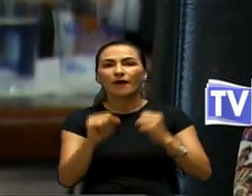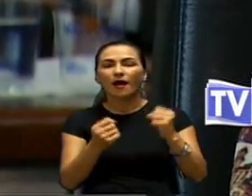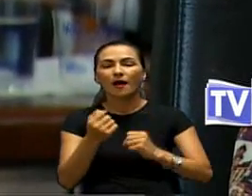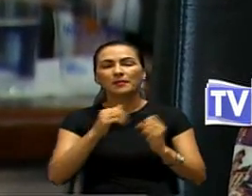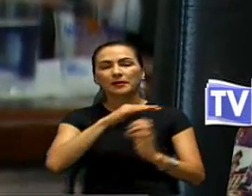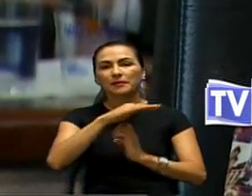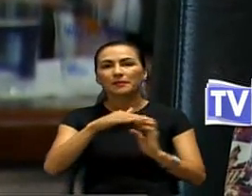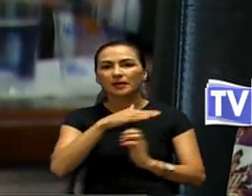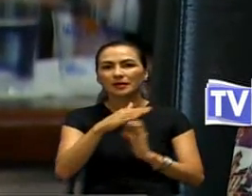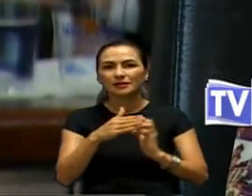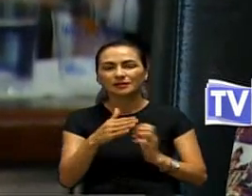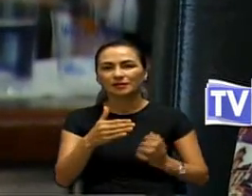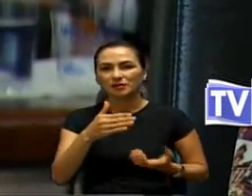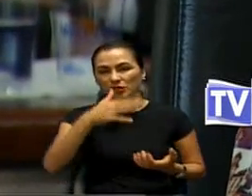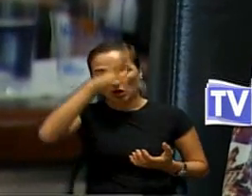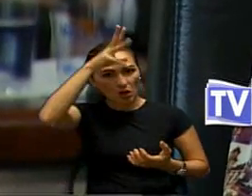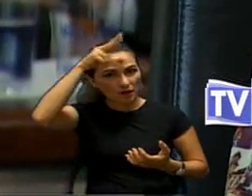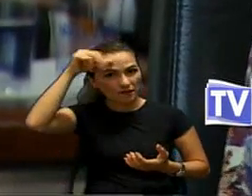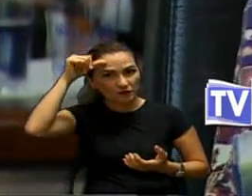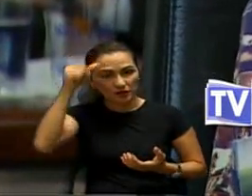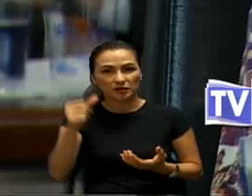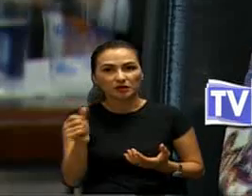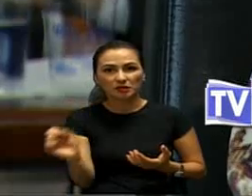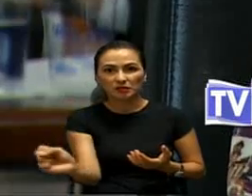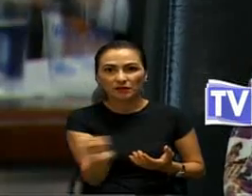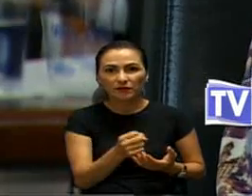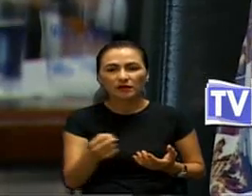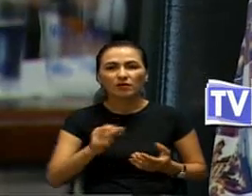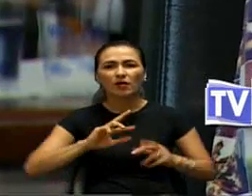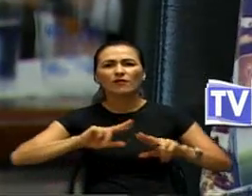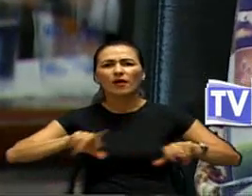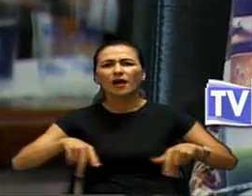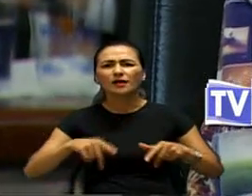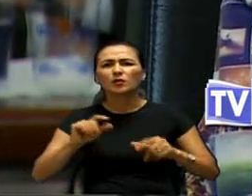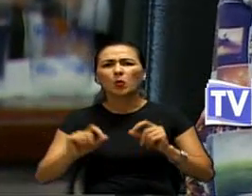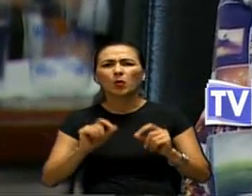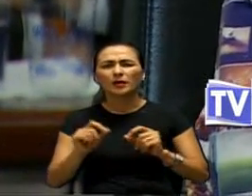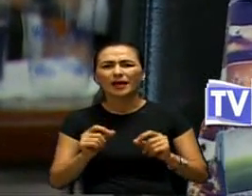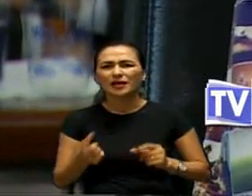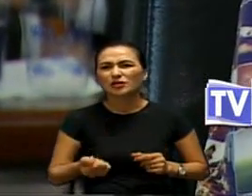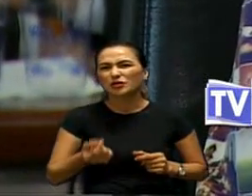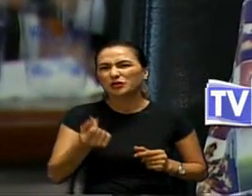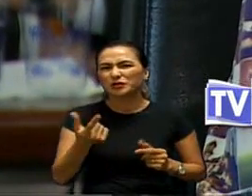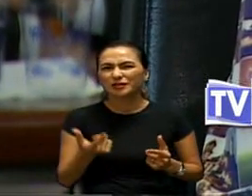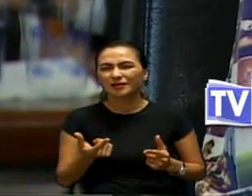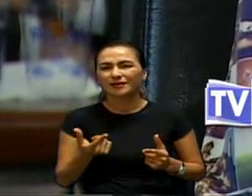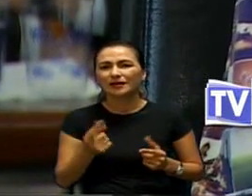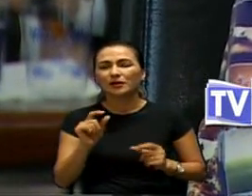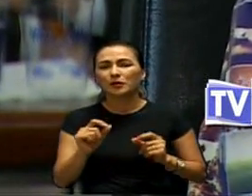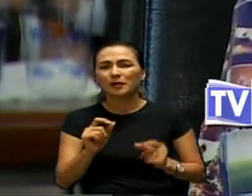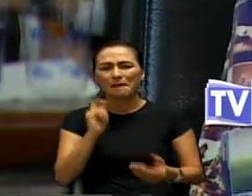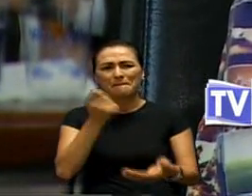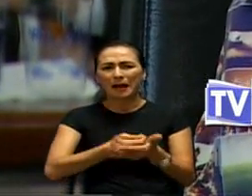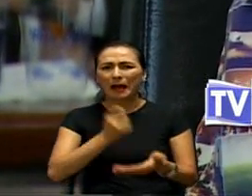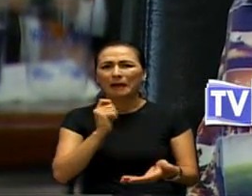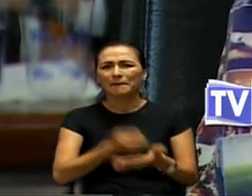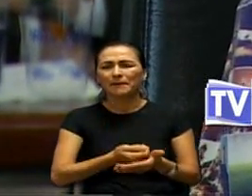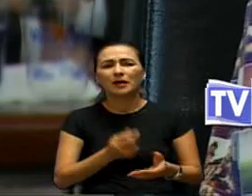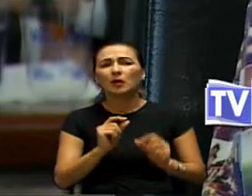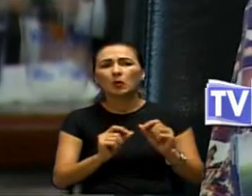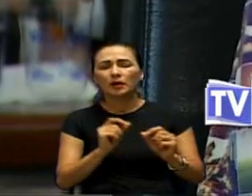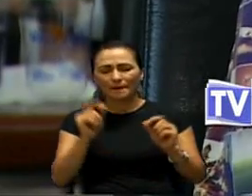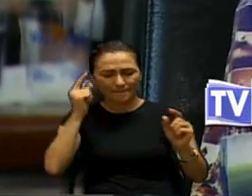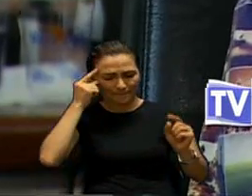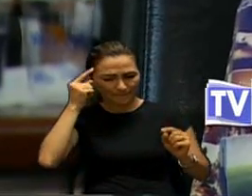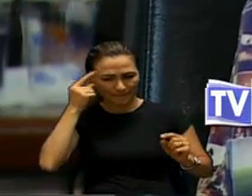de advocacia caríssimos para não fazerem a logística reversa. Então, imagine o que vai de plástico, em termos de garrafa, de refrigerantes